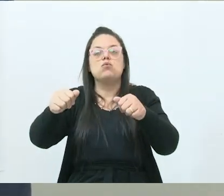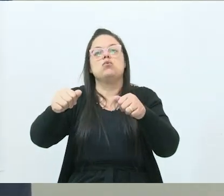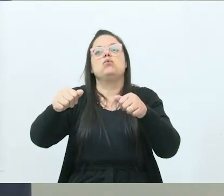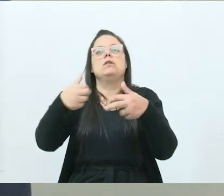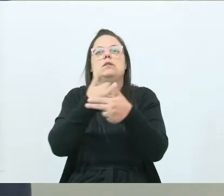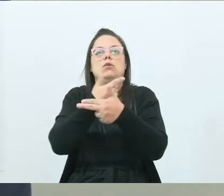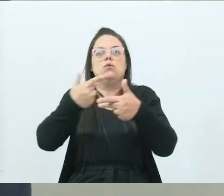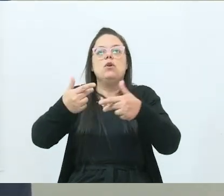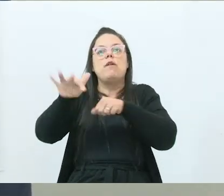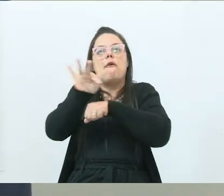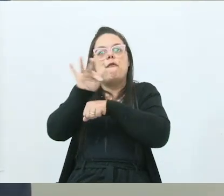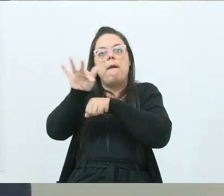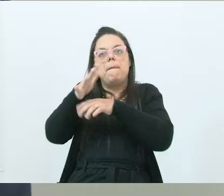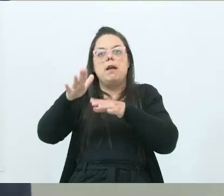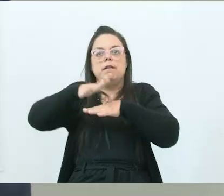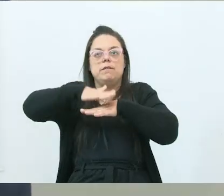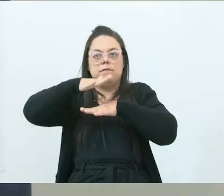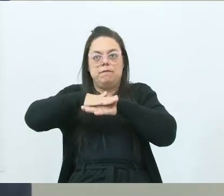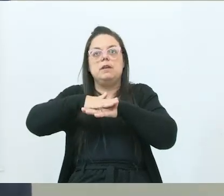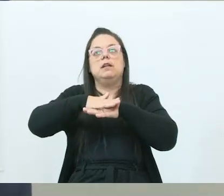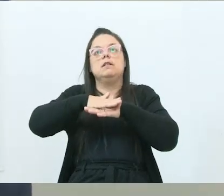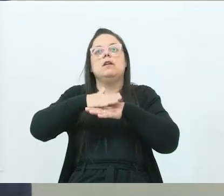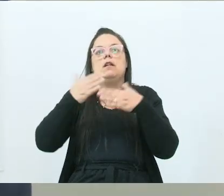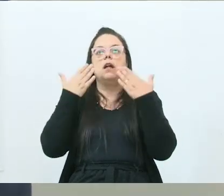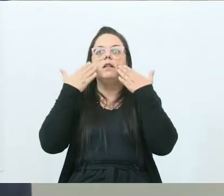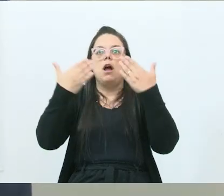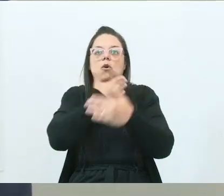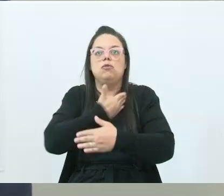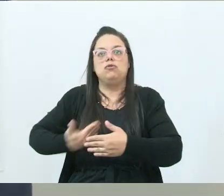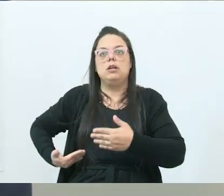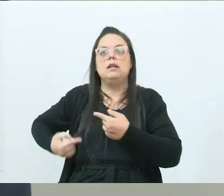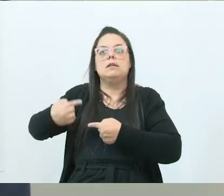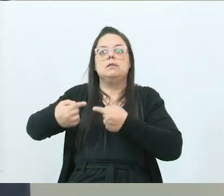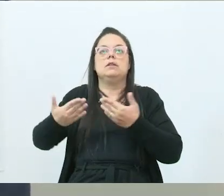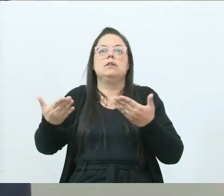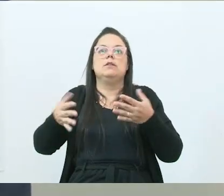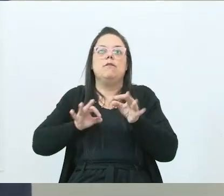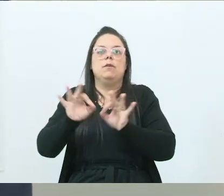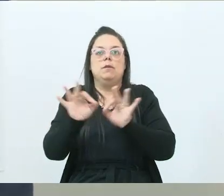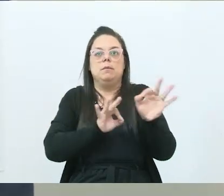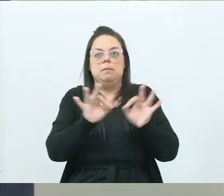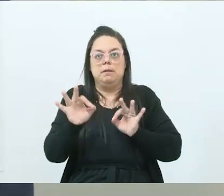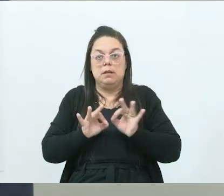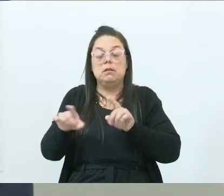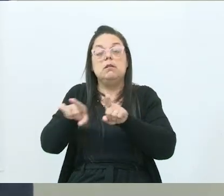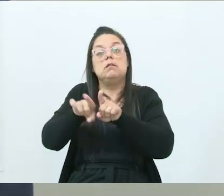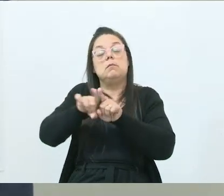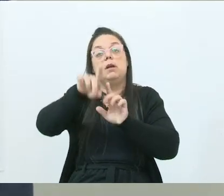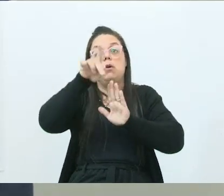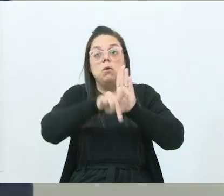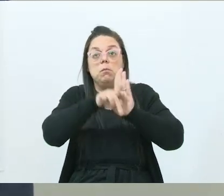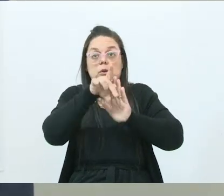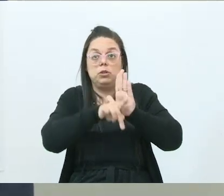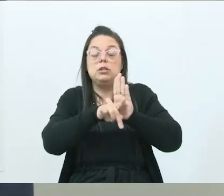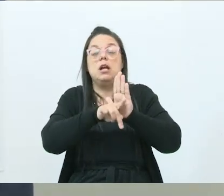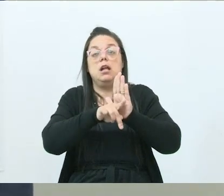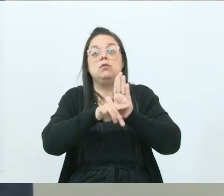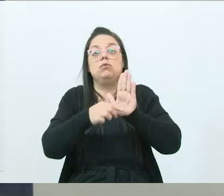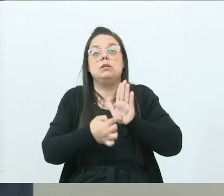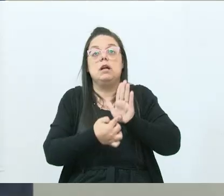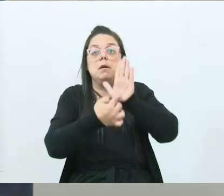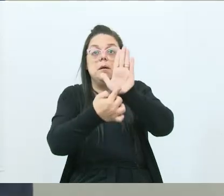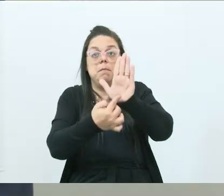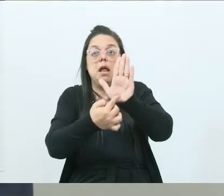formais para a realização da presente audiência foram tomados. Que o projeto ficou à disposição da